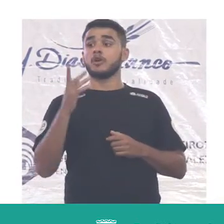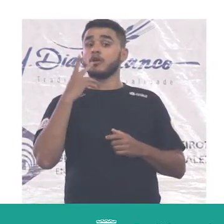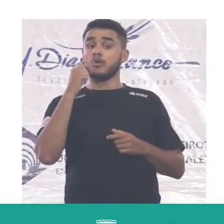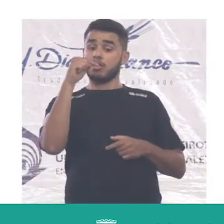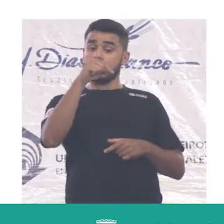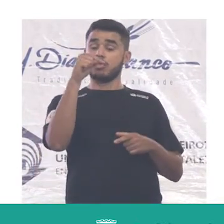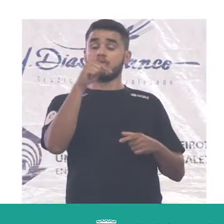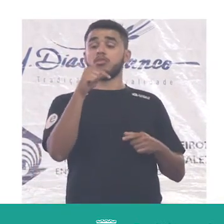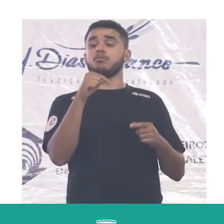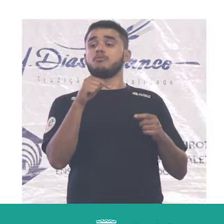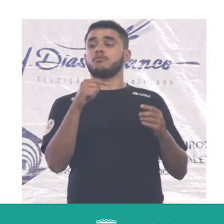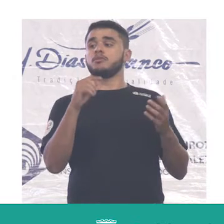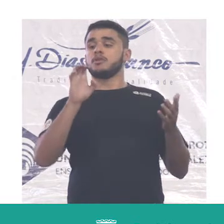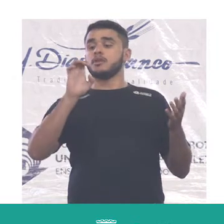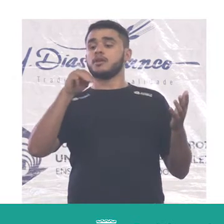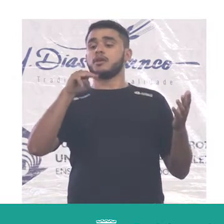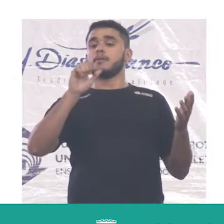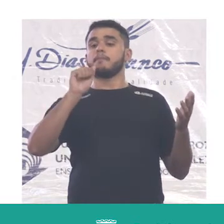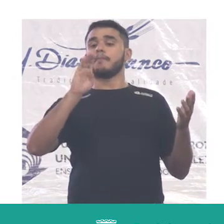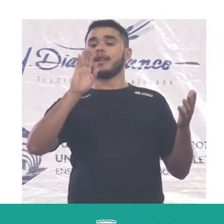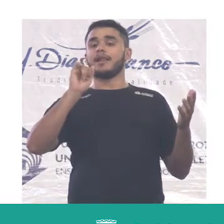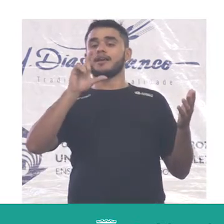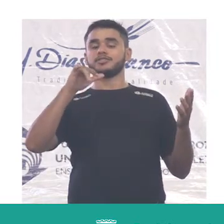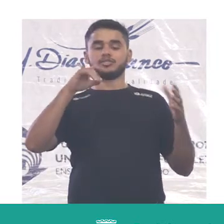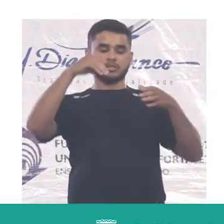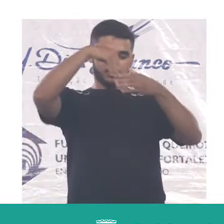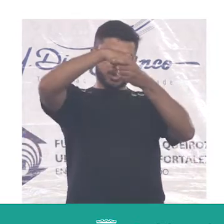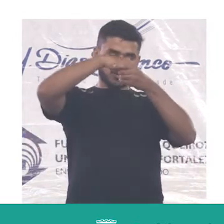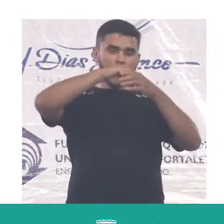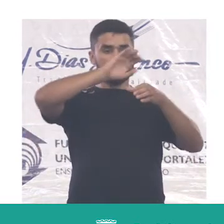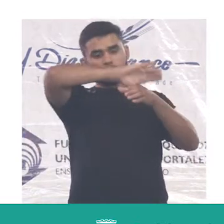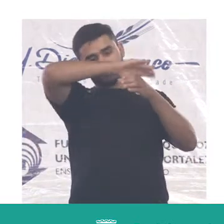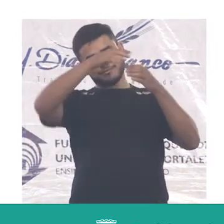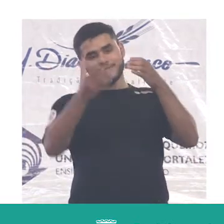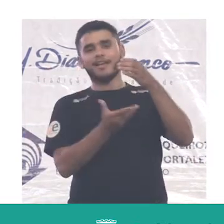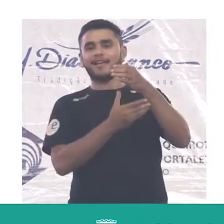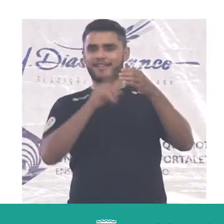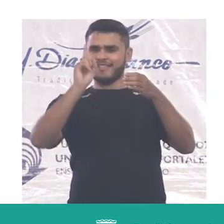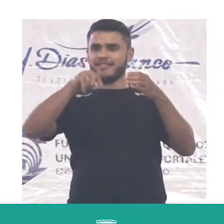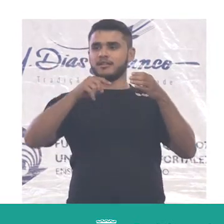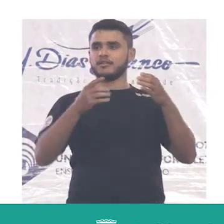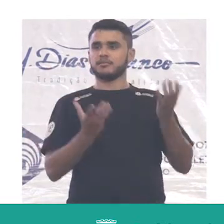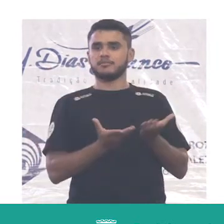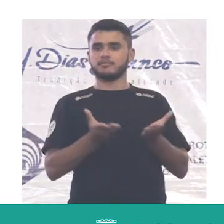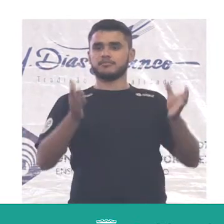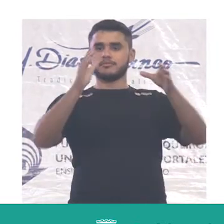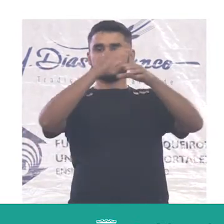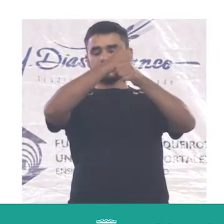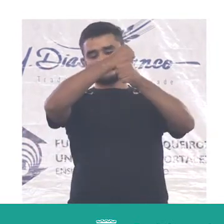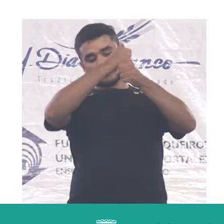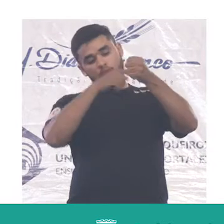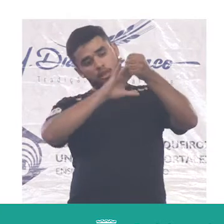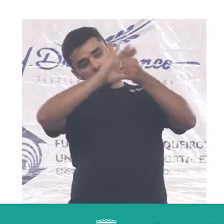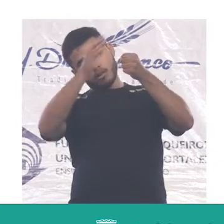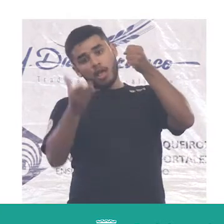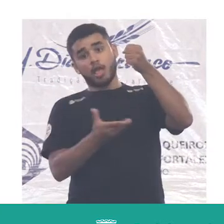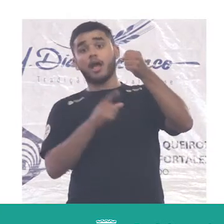Embalagem é o que tem dentro da caixa ou a área que envolve a caixa?